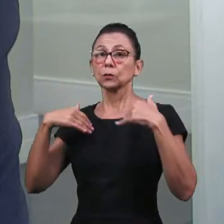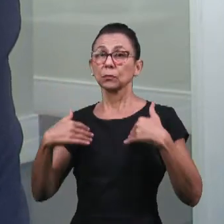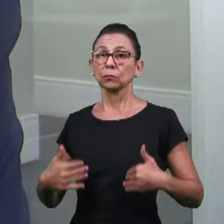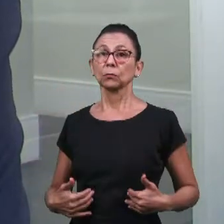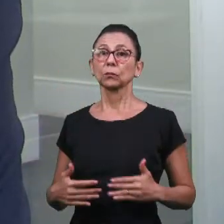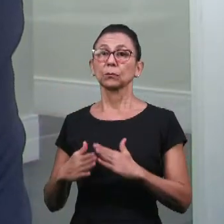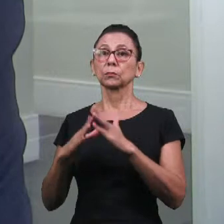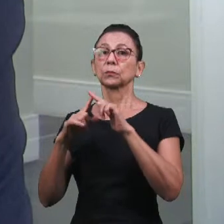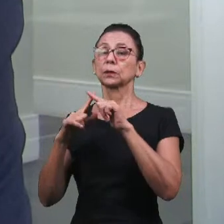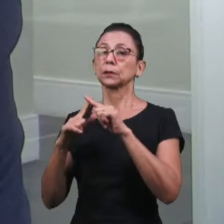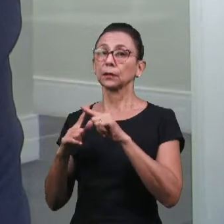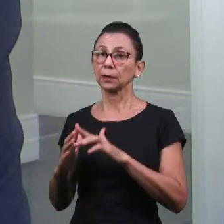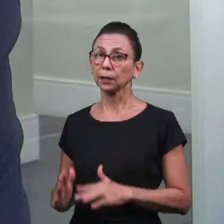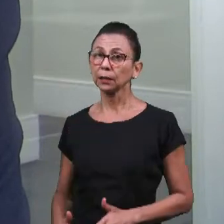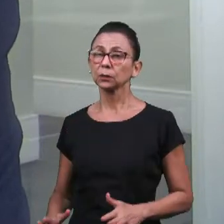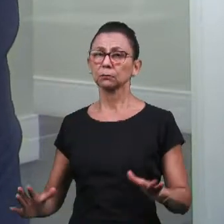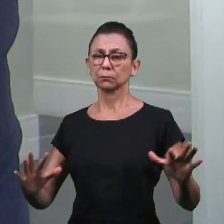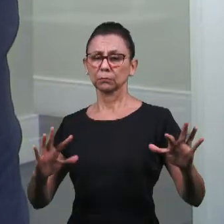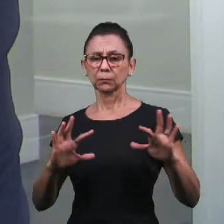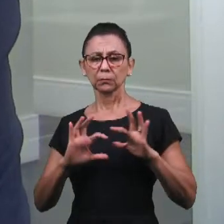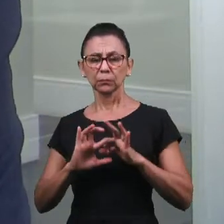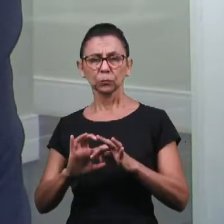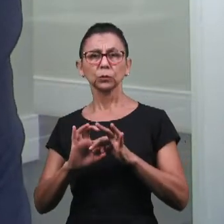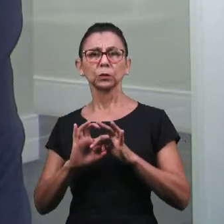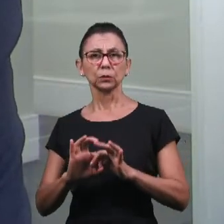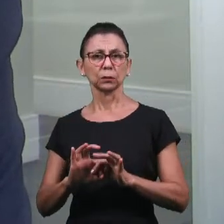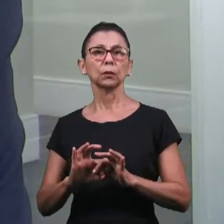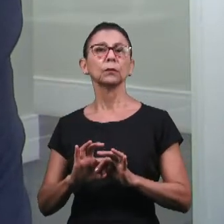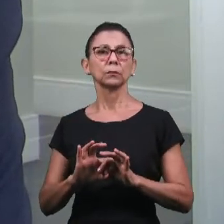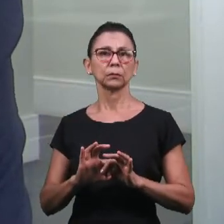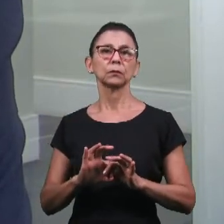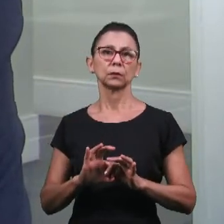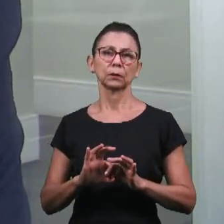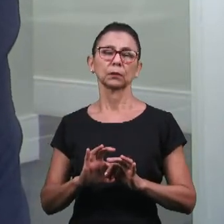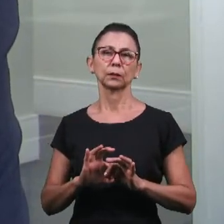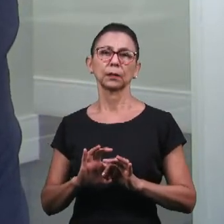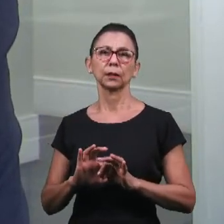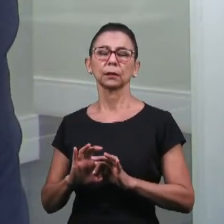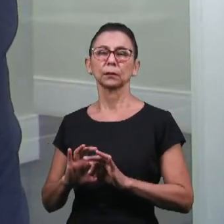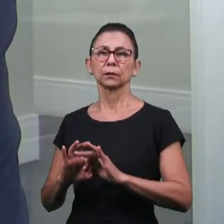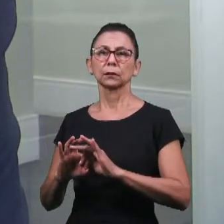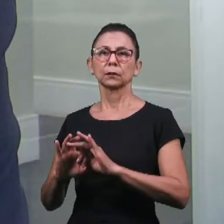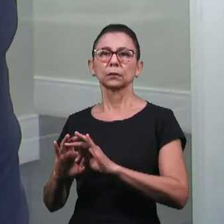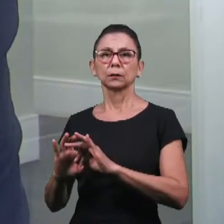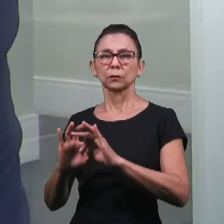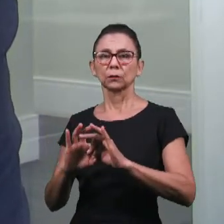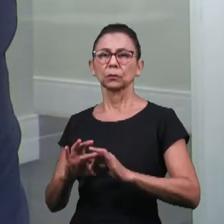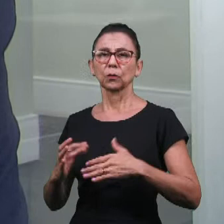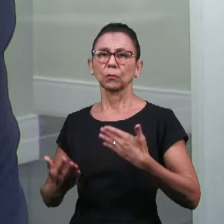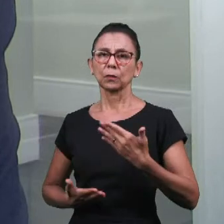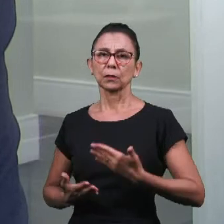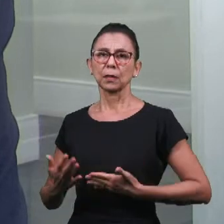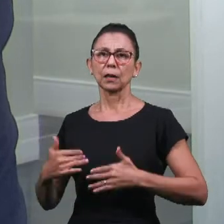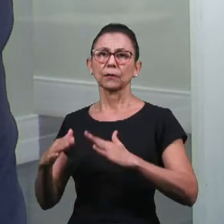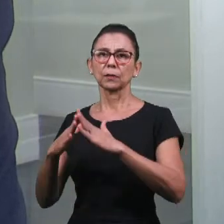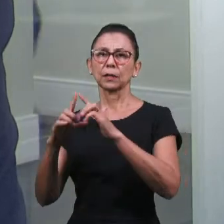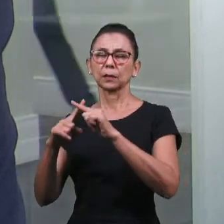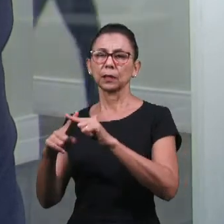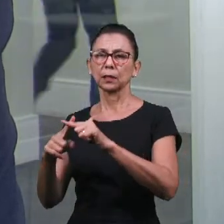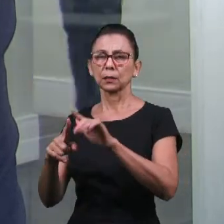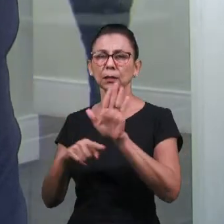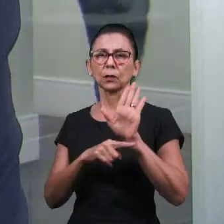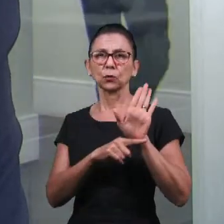espiritual, né? Esta comunhão, uma igreja que nos ajuda também, porque o Senhor fala dirigindo,